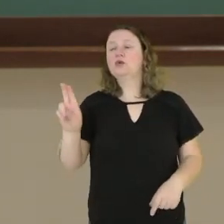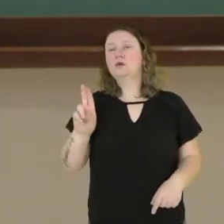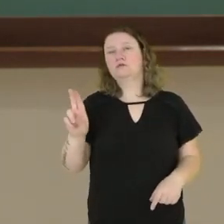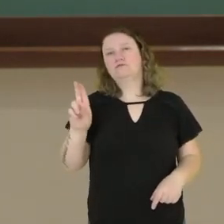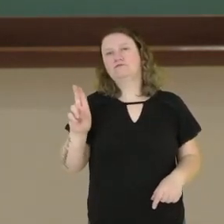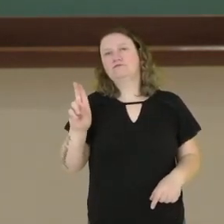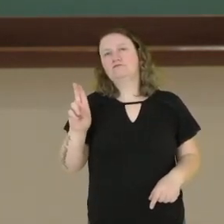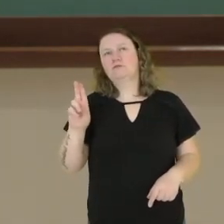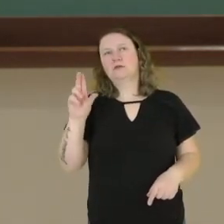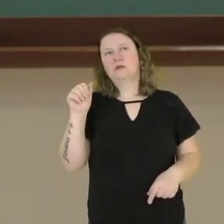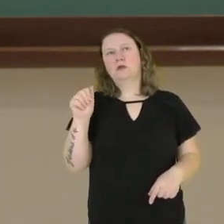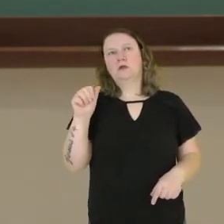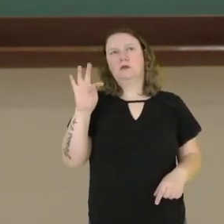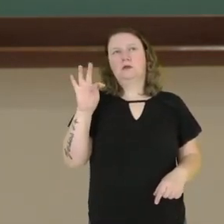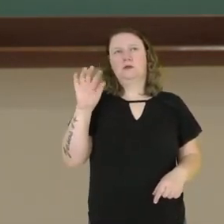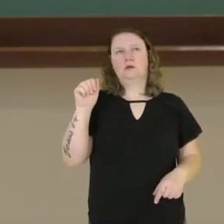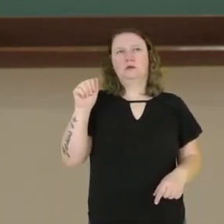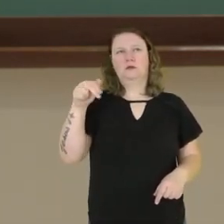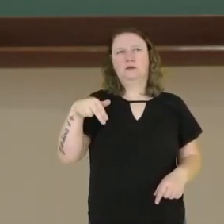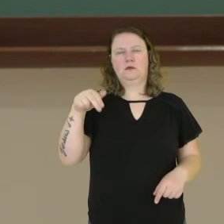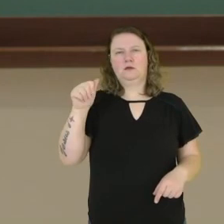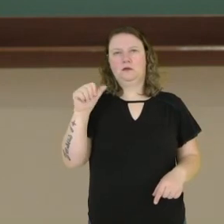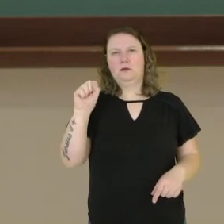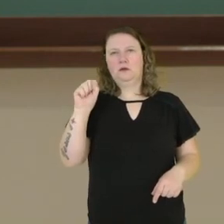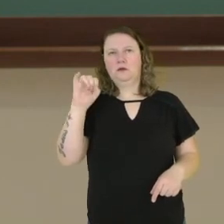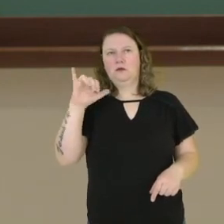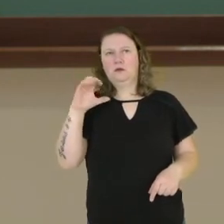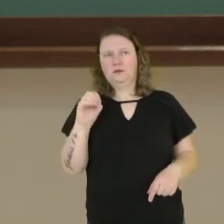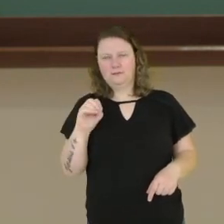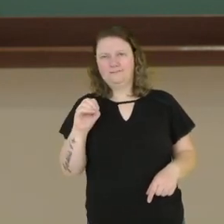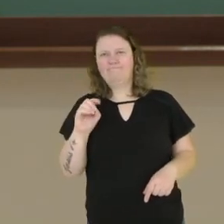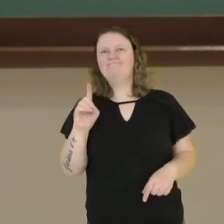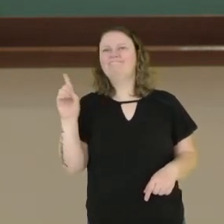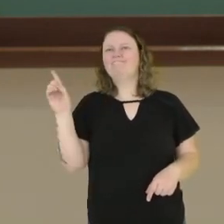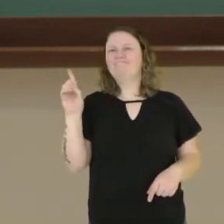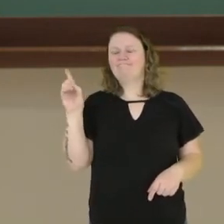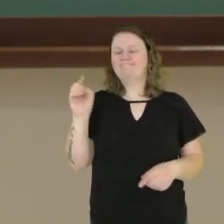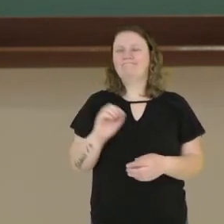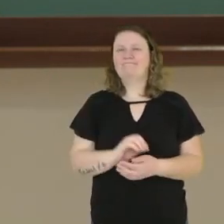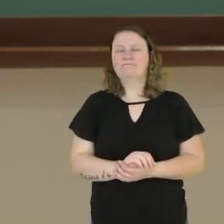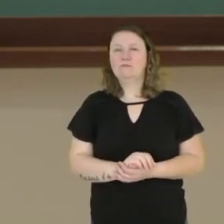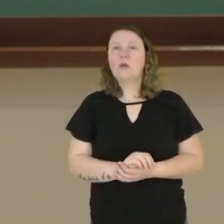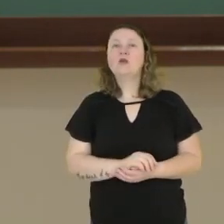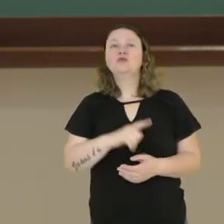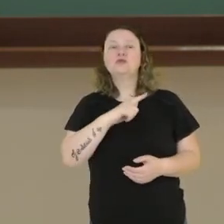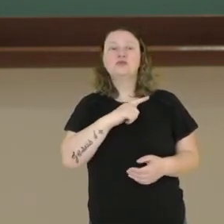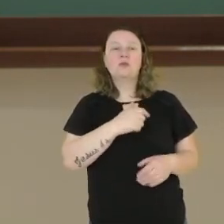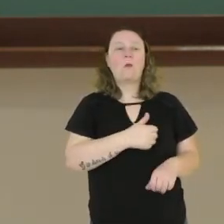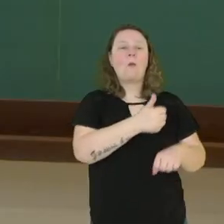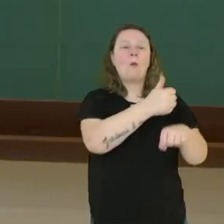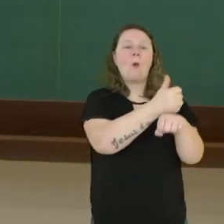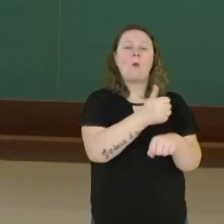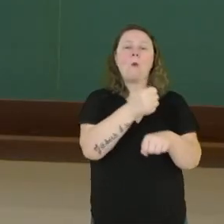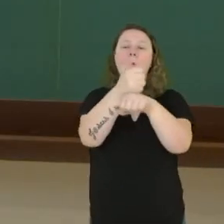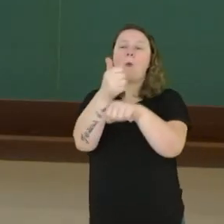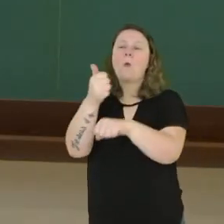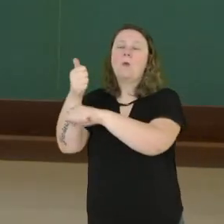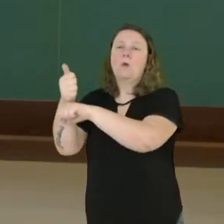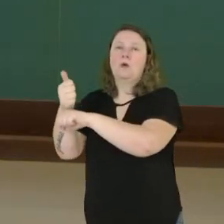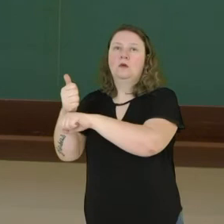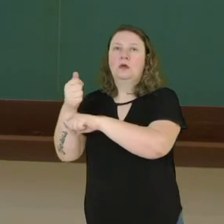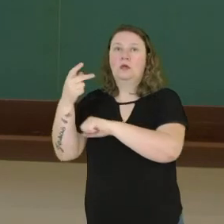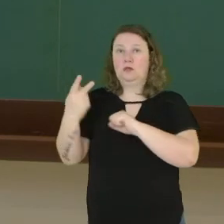Atanásio Aguirre, né, que ficou de 1854 a 1865. Então, o Brasil, a